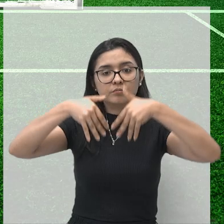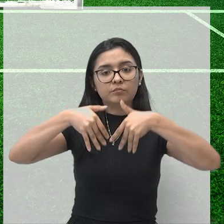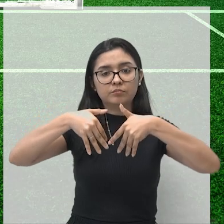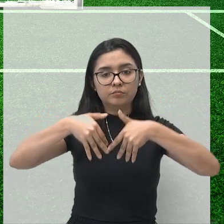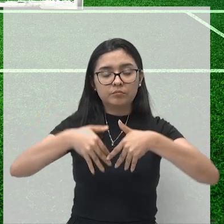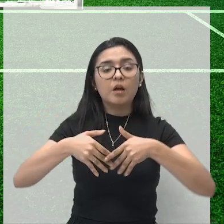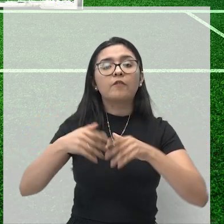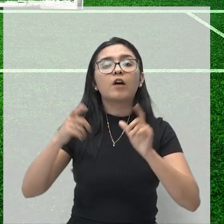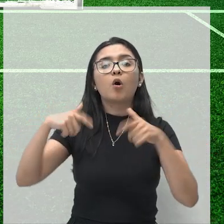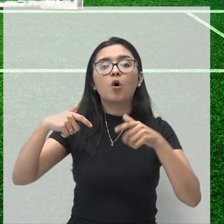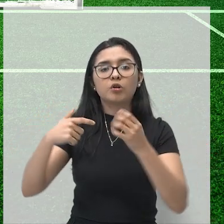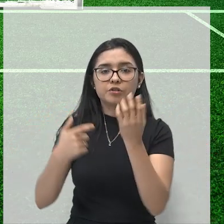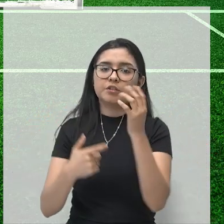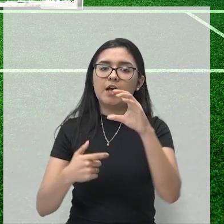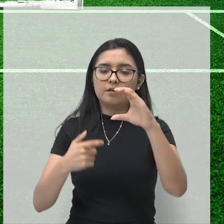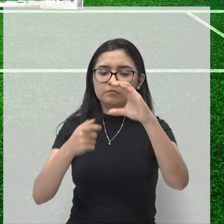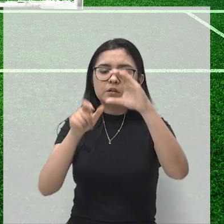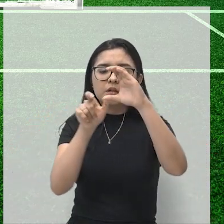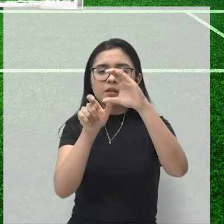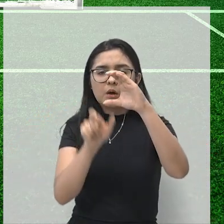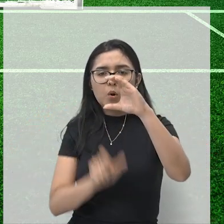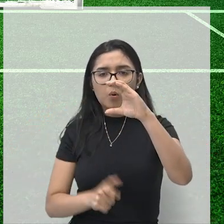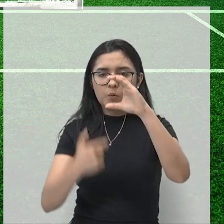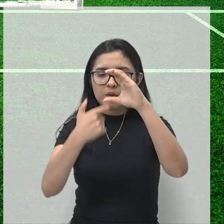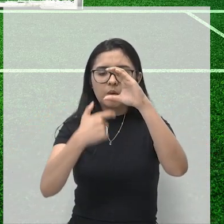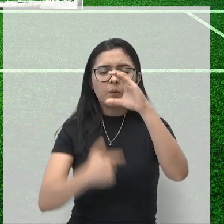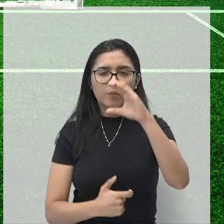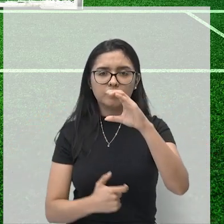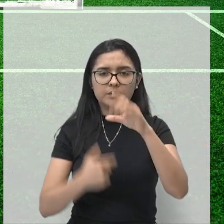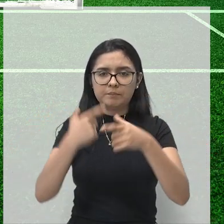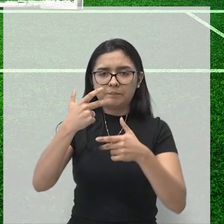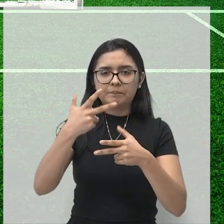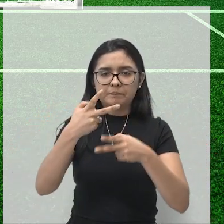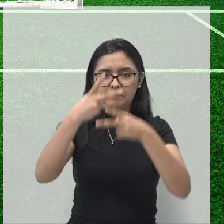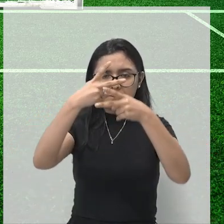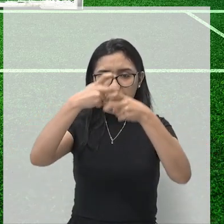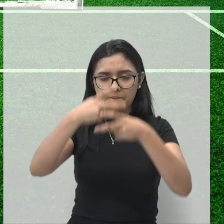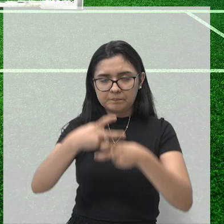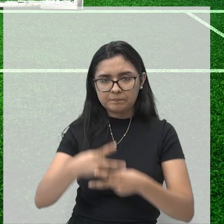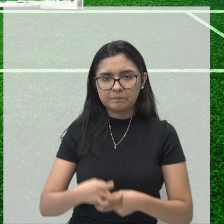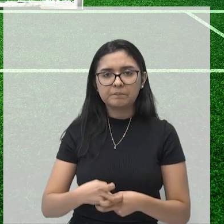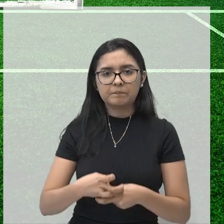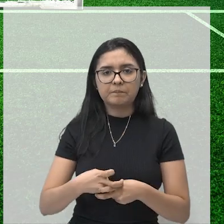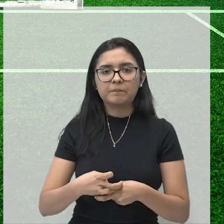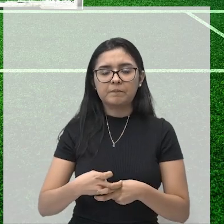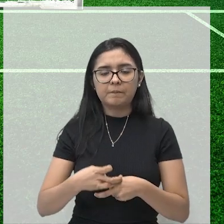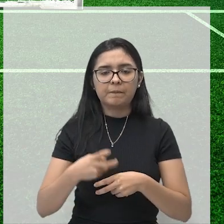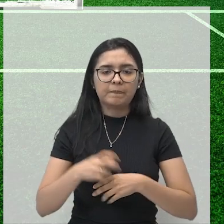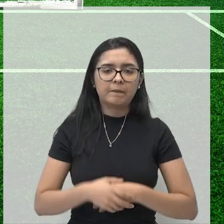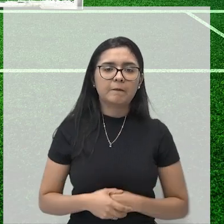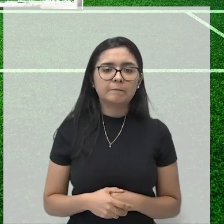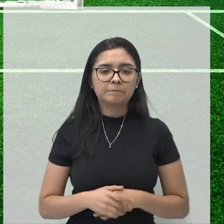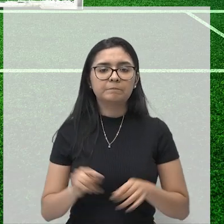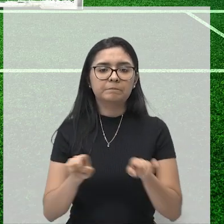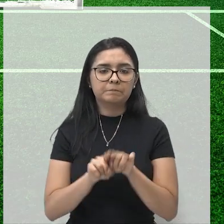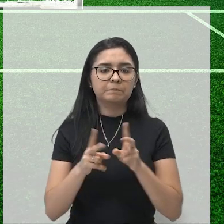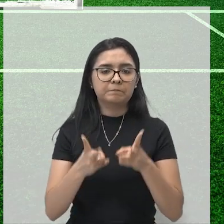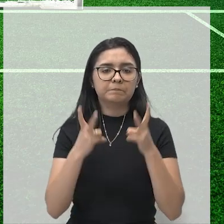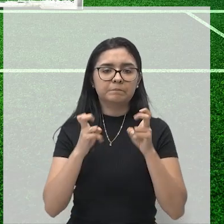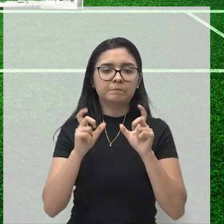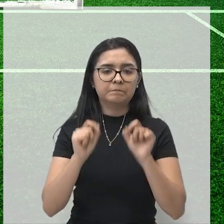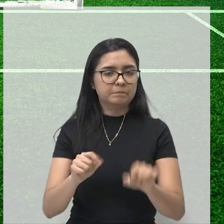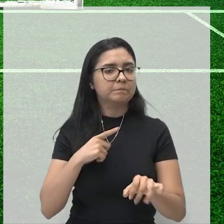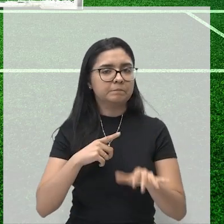na coluna, né, na medula espinal, que fica protegida pela coluna vertebral. Olha aí o